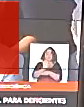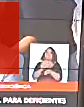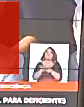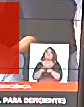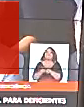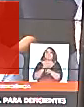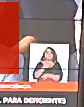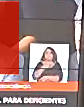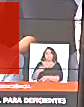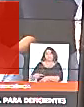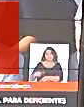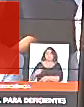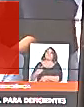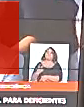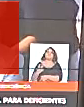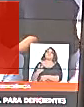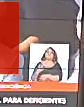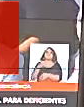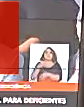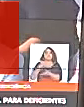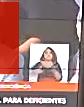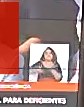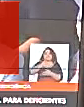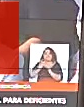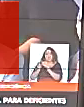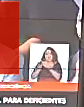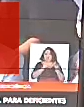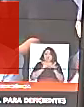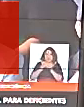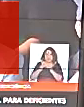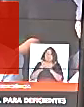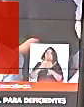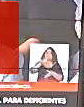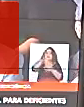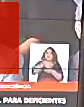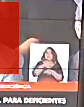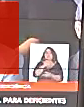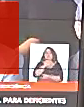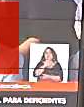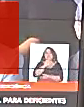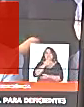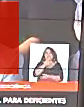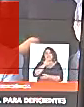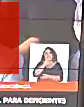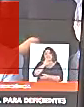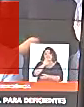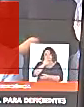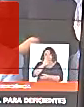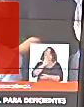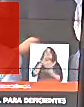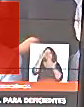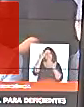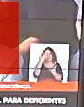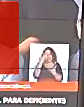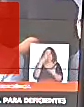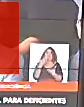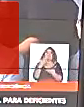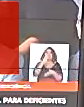e atenção às pessoas com deficiência lá na SEDESE. Muito obrigado, Ana Lúcia. Né, ela está lá no CAAD, não é